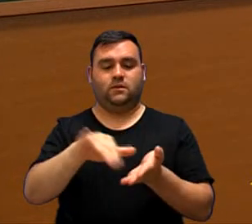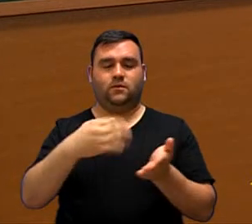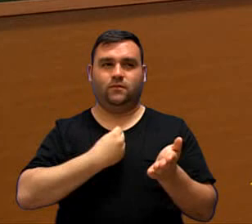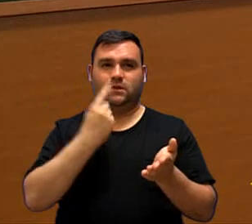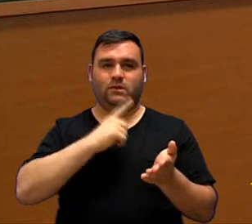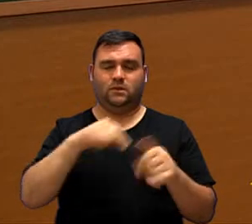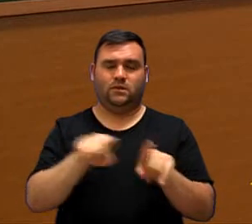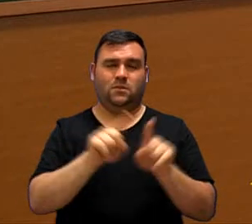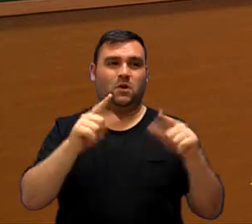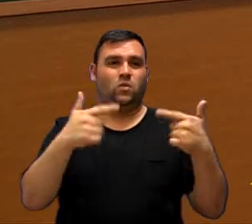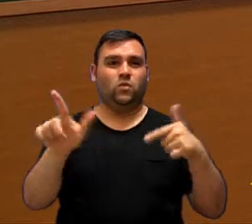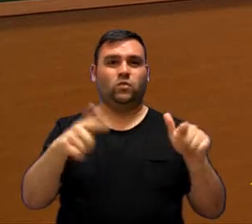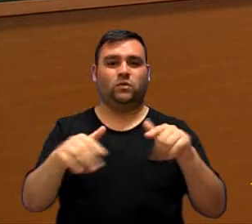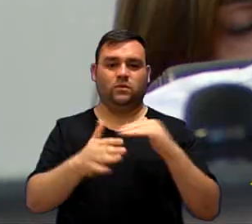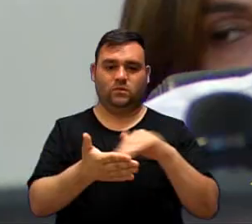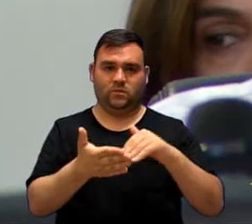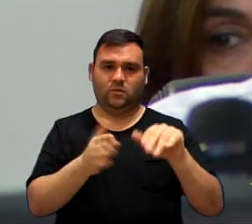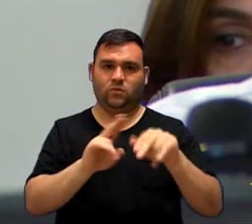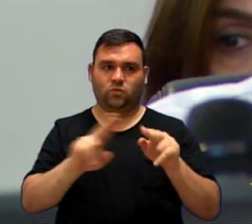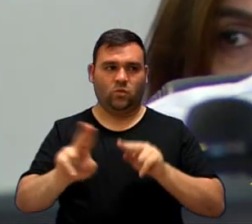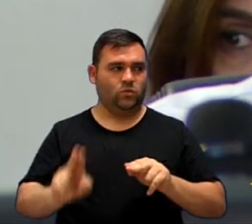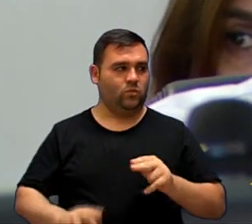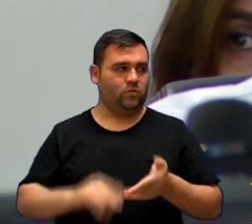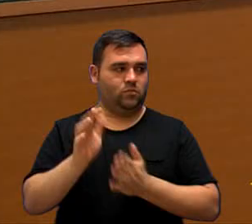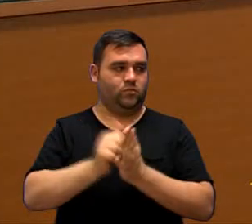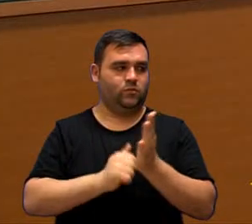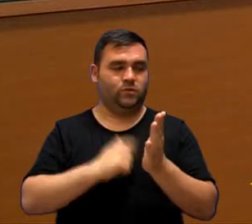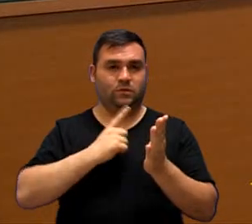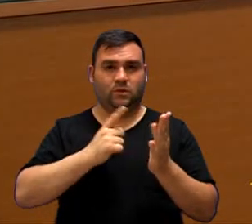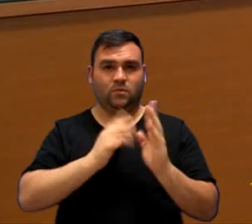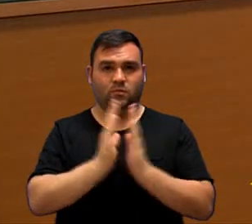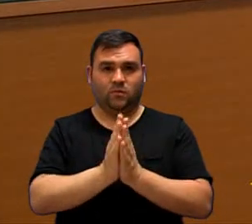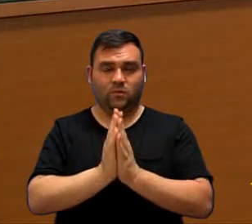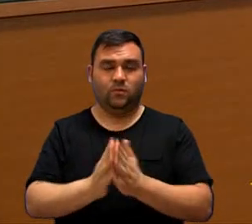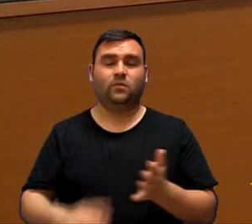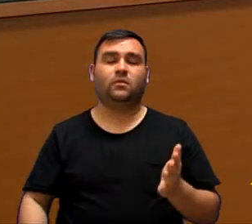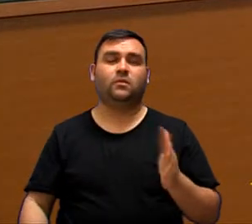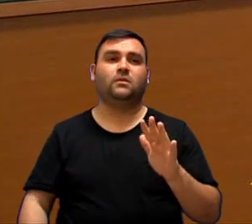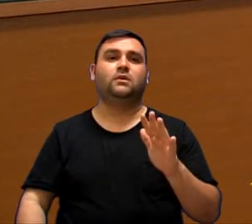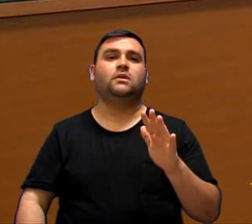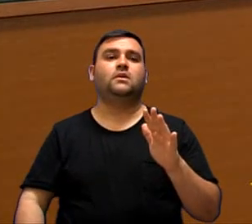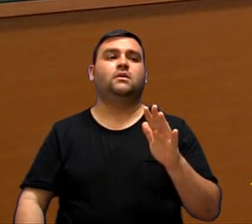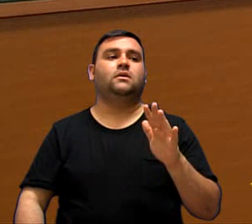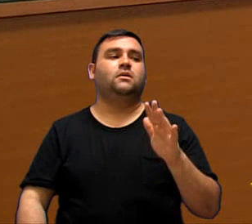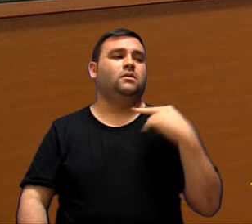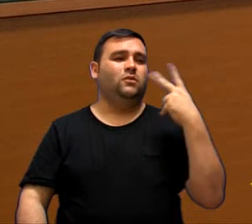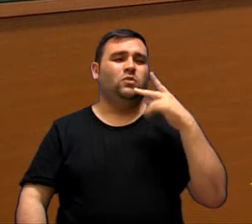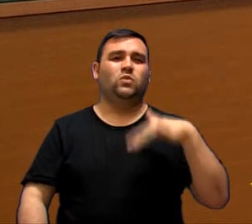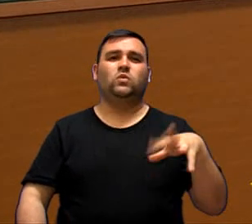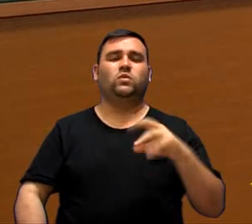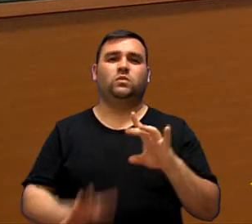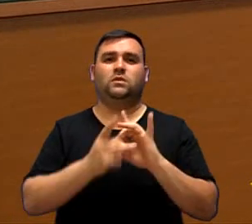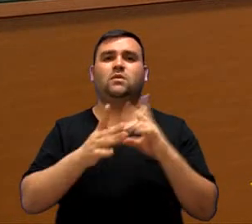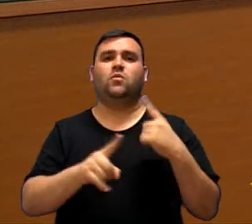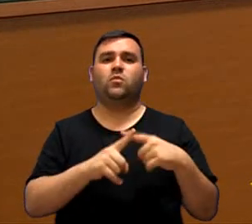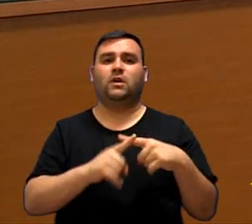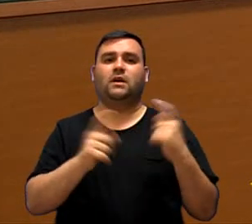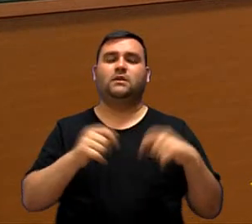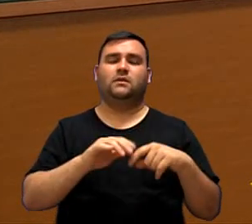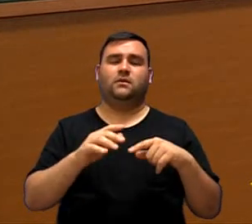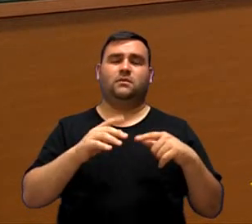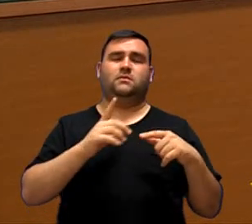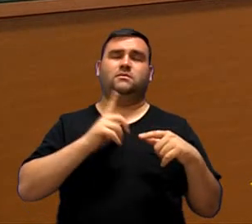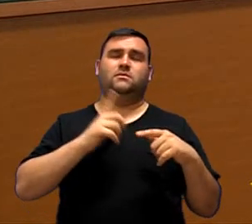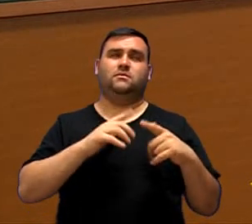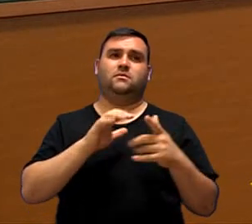demais secretários também, que eu não anunciei. Por favor, passa o nome para mim, Marcelo. Presidente, tem uma ordem. Saudar... Não, os vereadores, todos os microfones abertos para que a gente possa fazer